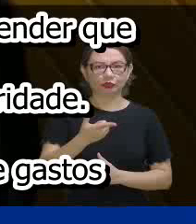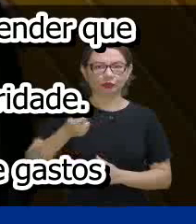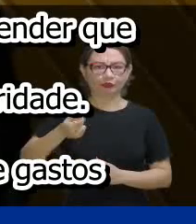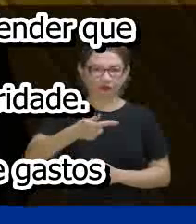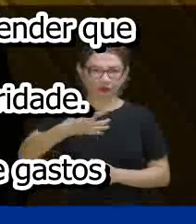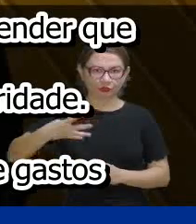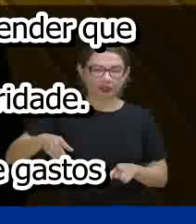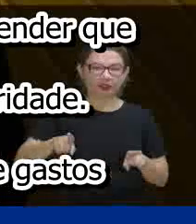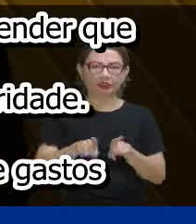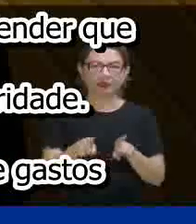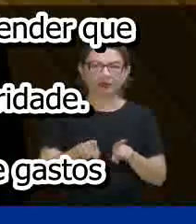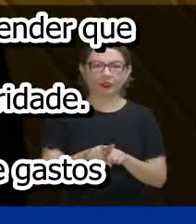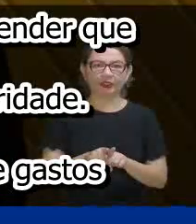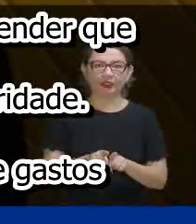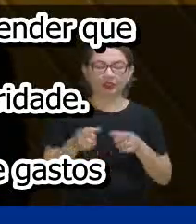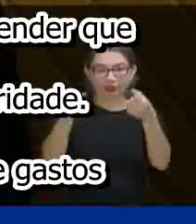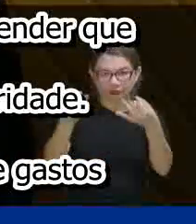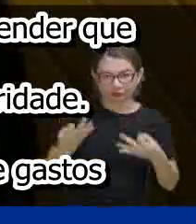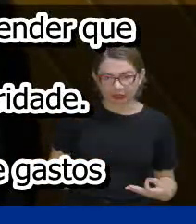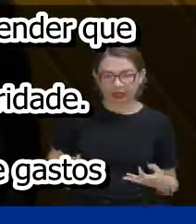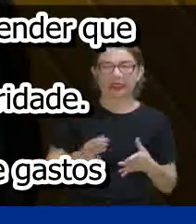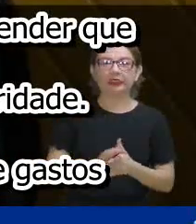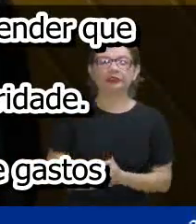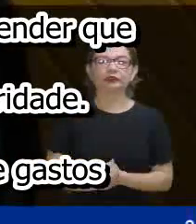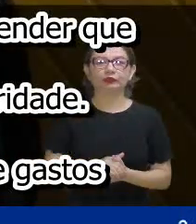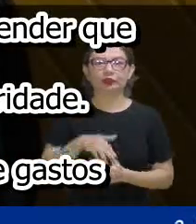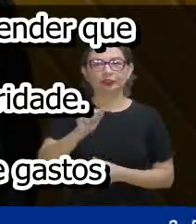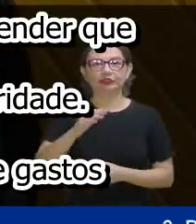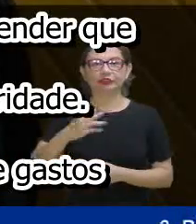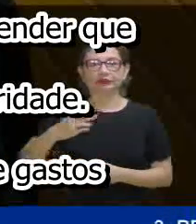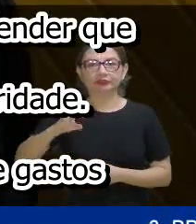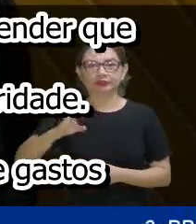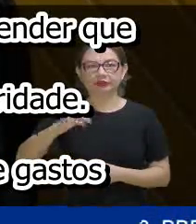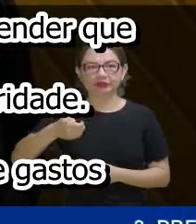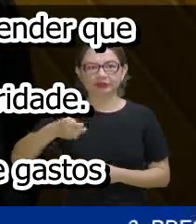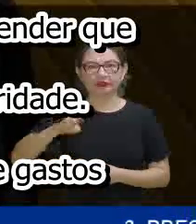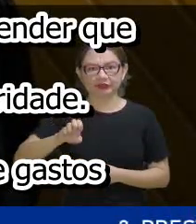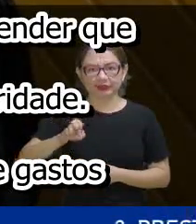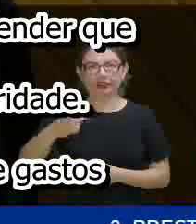2024. Conforme narrado, o NACEP, a princípio, opinou pela desaprovação das